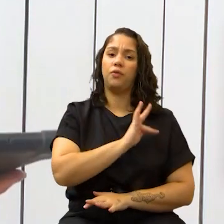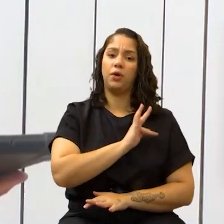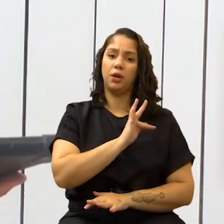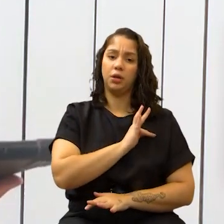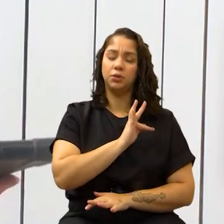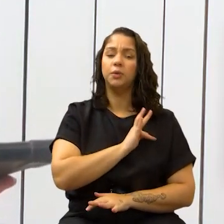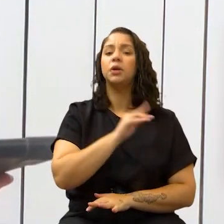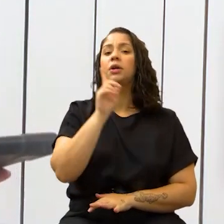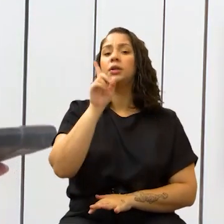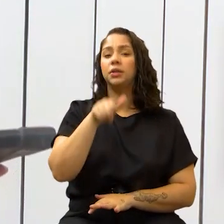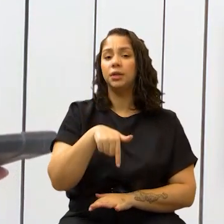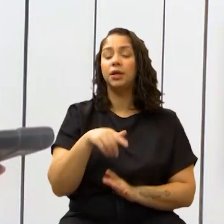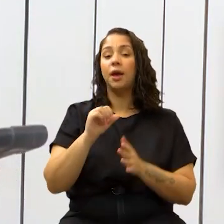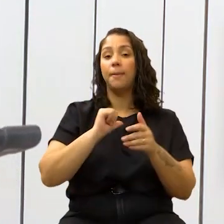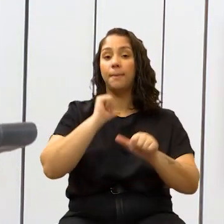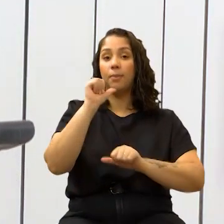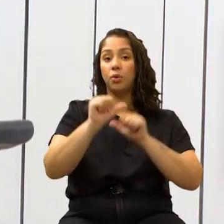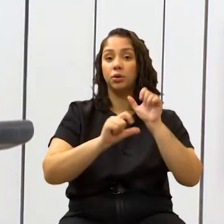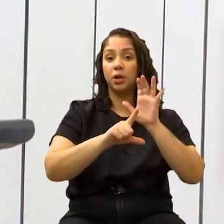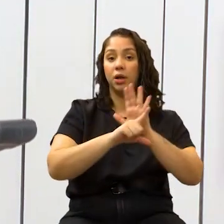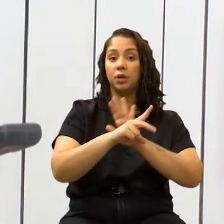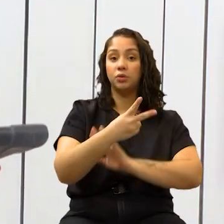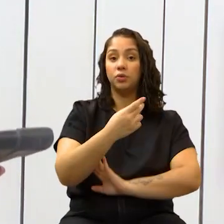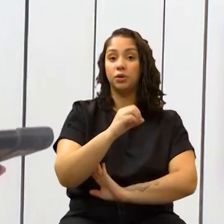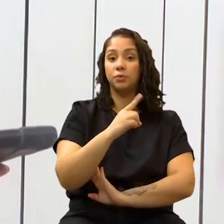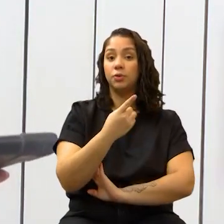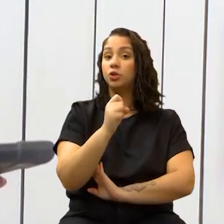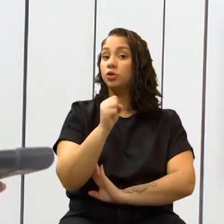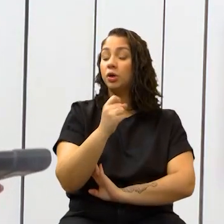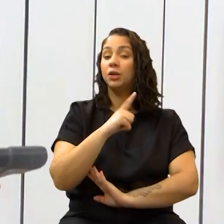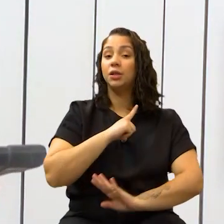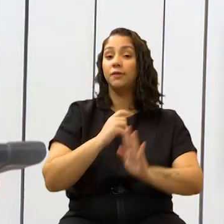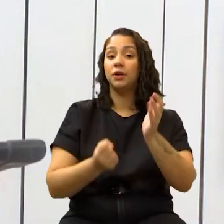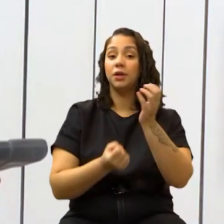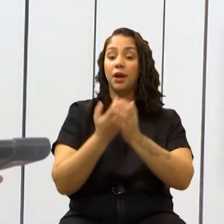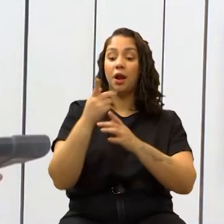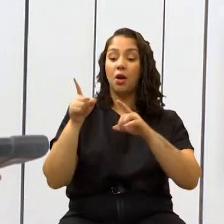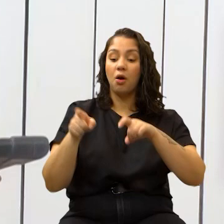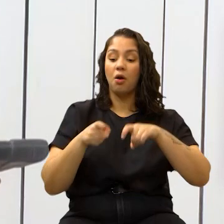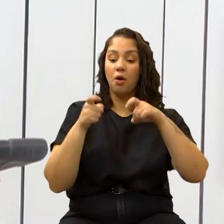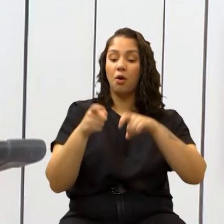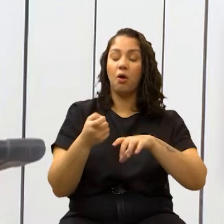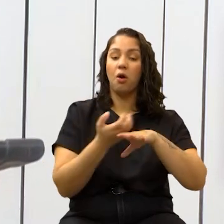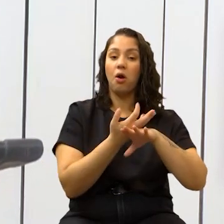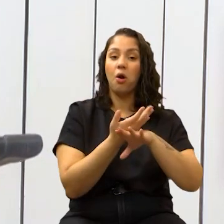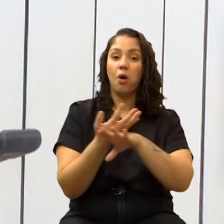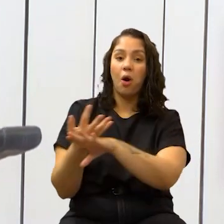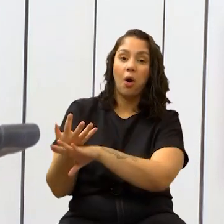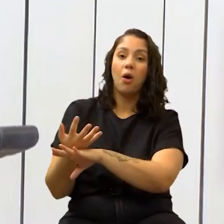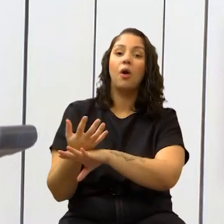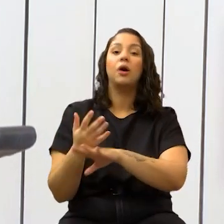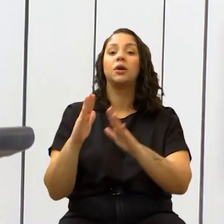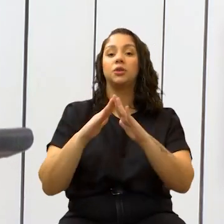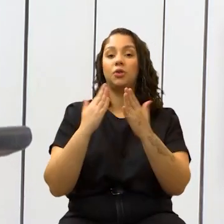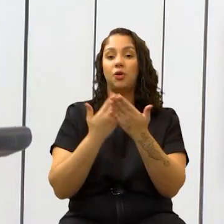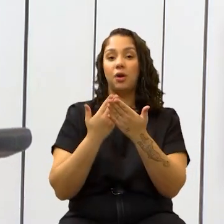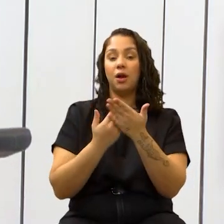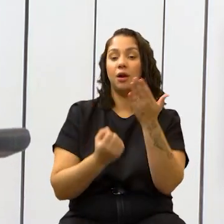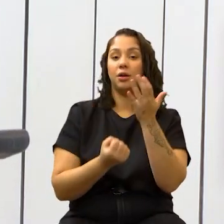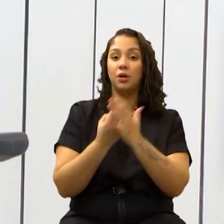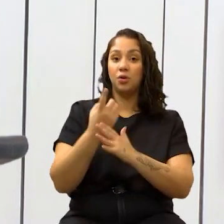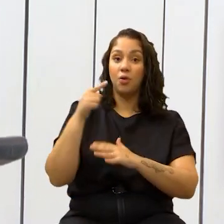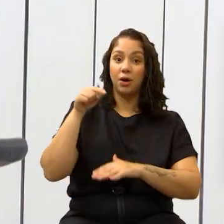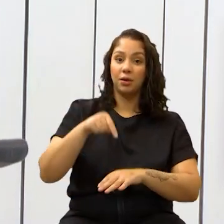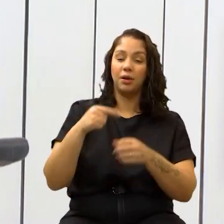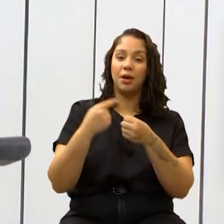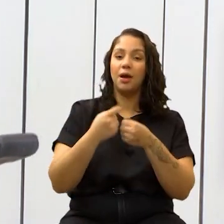vereador Fernando Mendes, que altera a lei de 2012, que criou o programa Horta Escolar nas instituições de ensino do